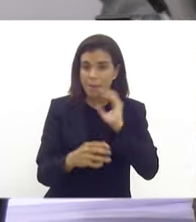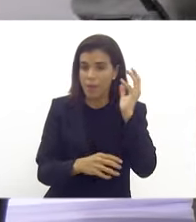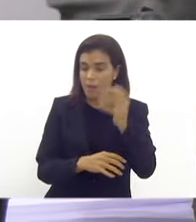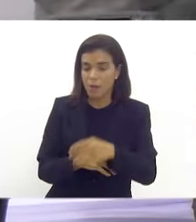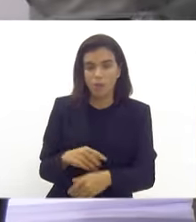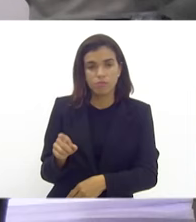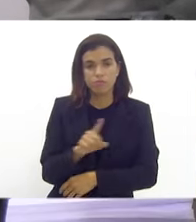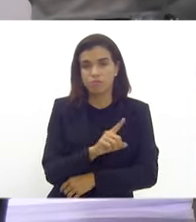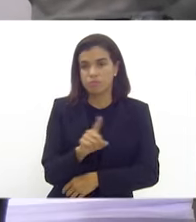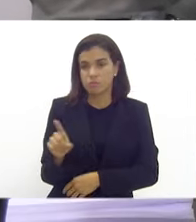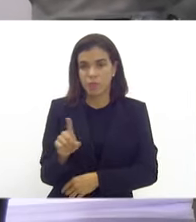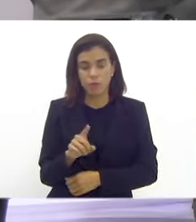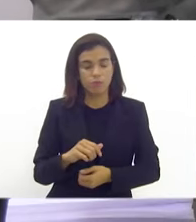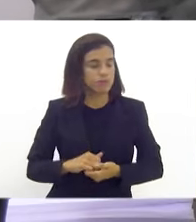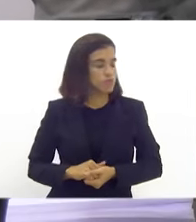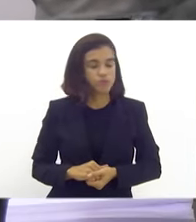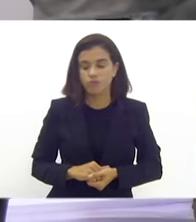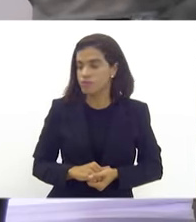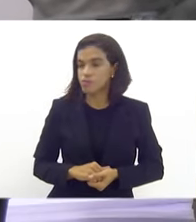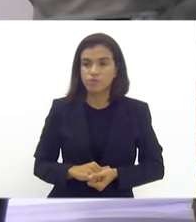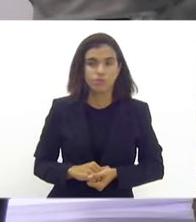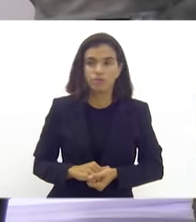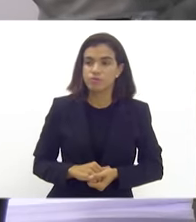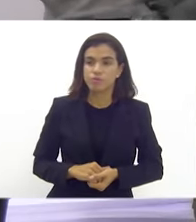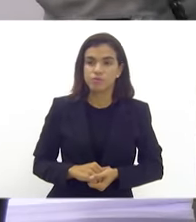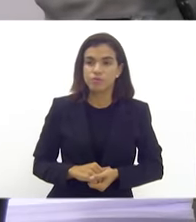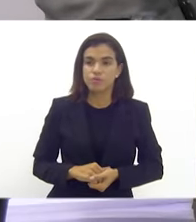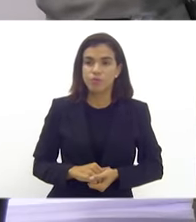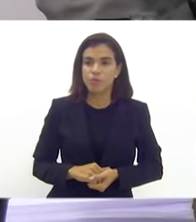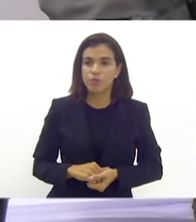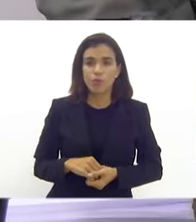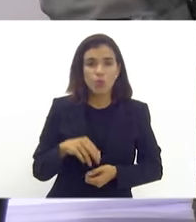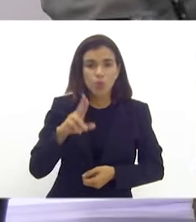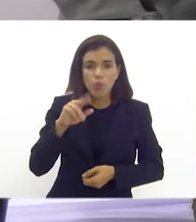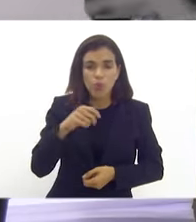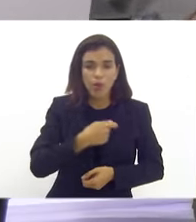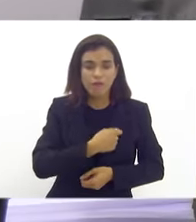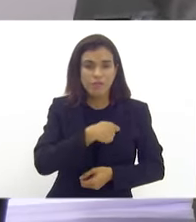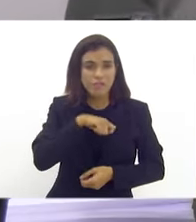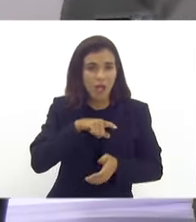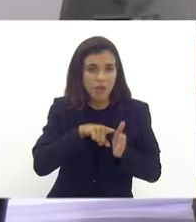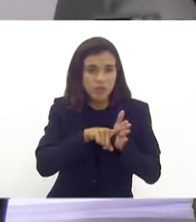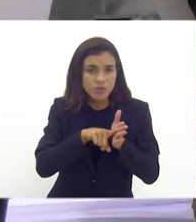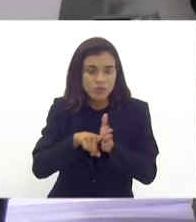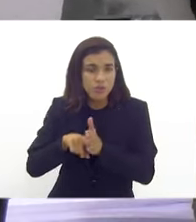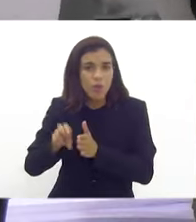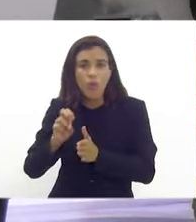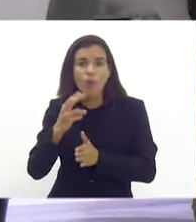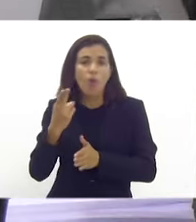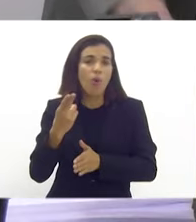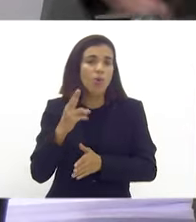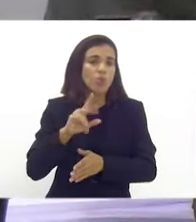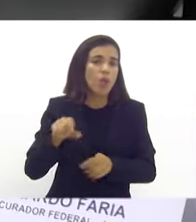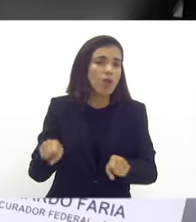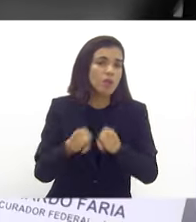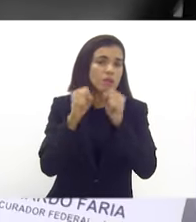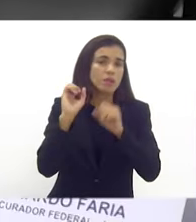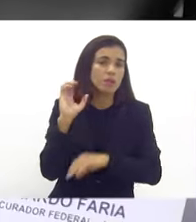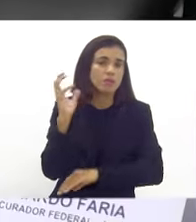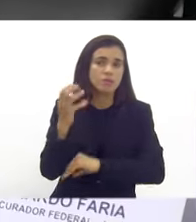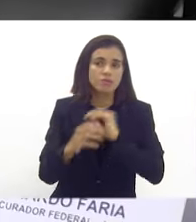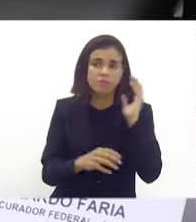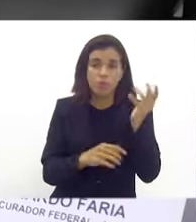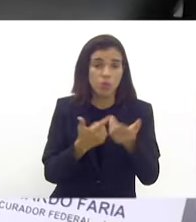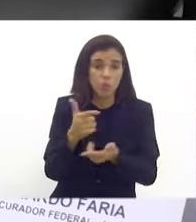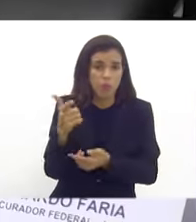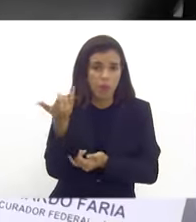não não reconhece não reconhece porque nunca fiscalizou ou não reconhece porque o Senhor acha que isso não é dano ambiental não porque não há